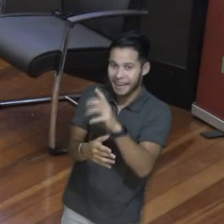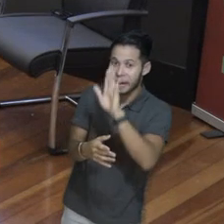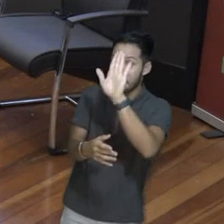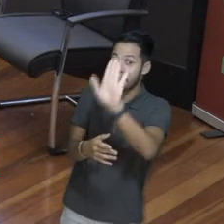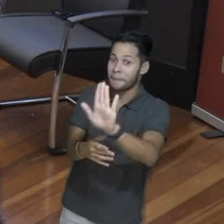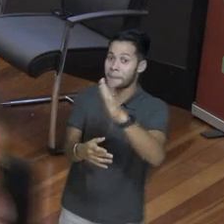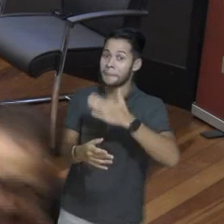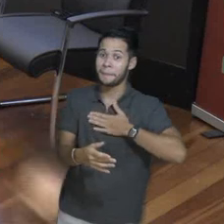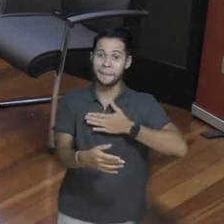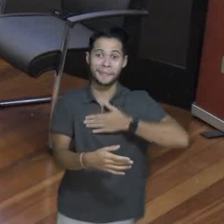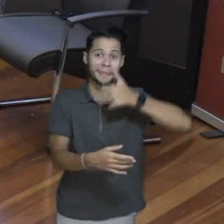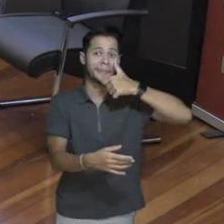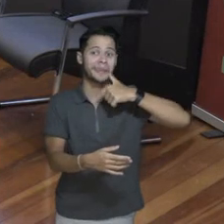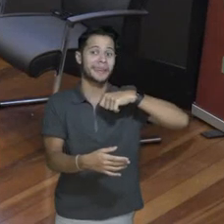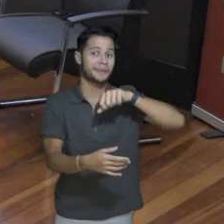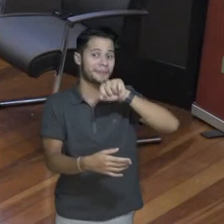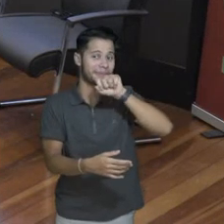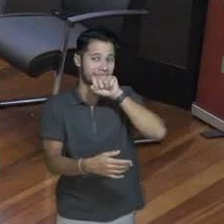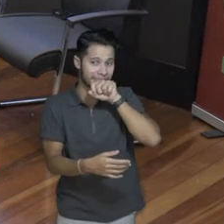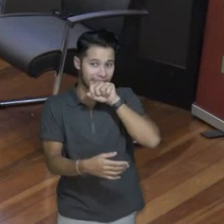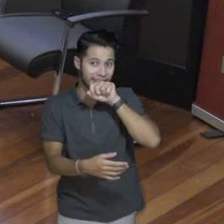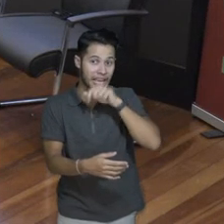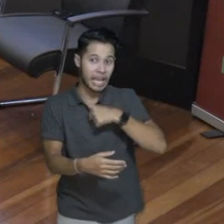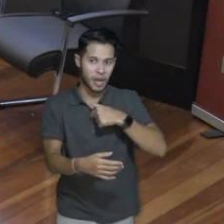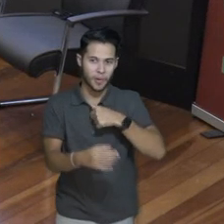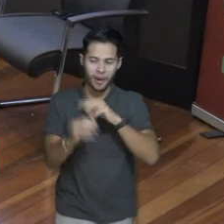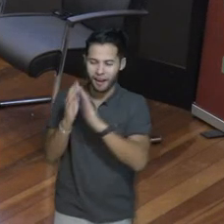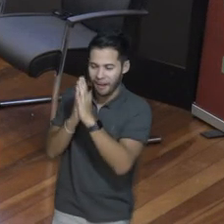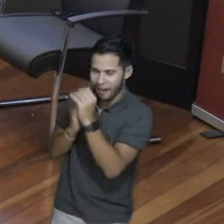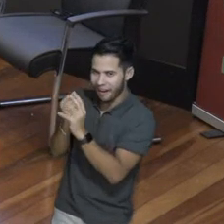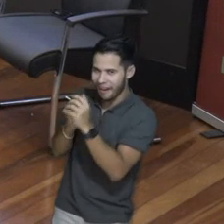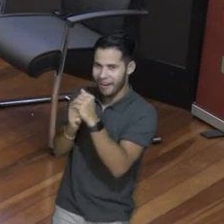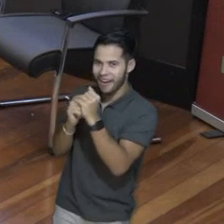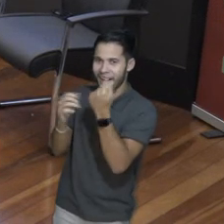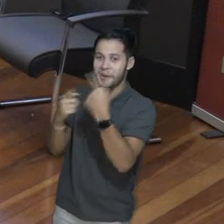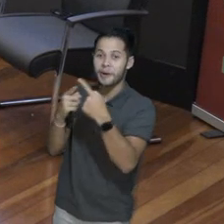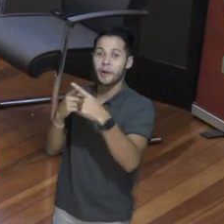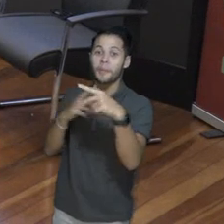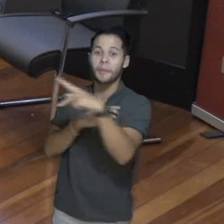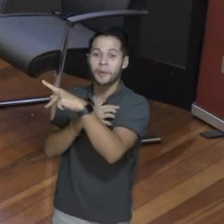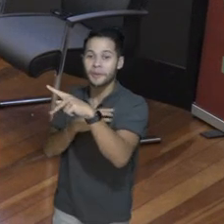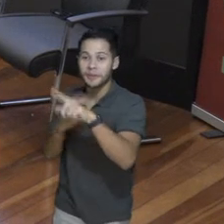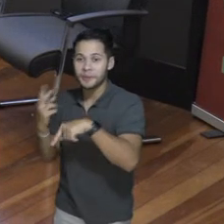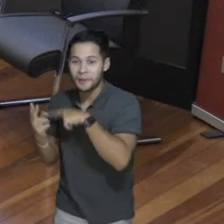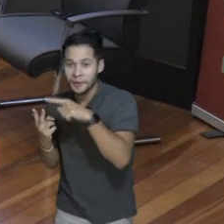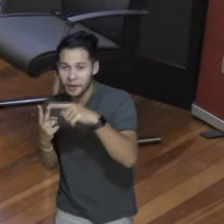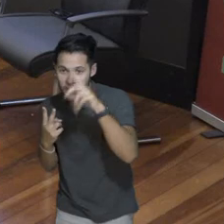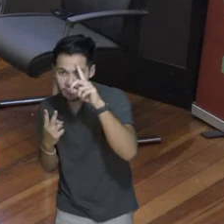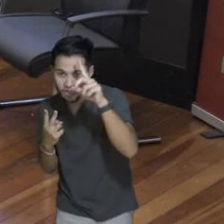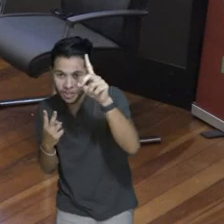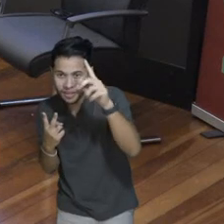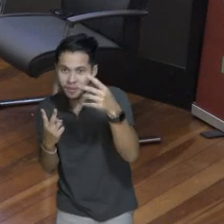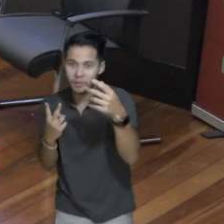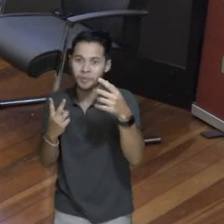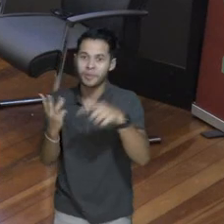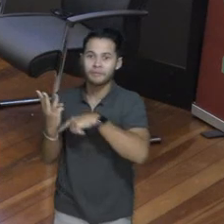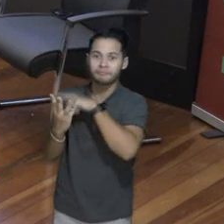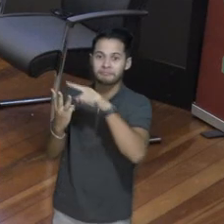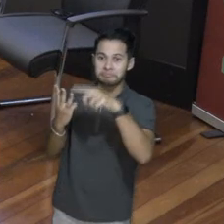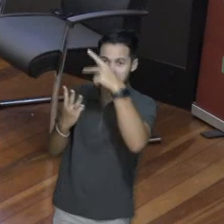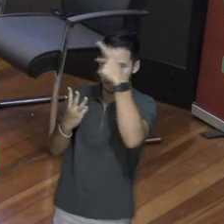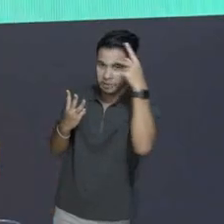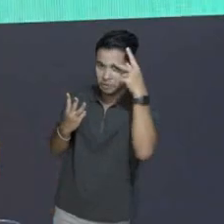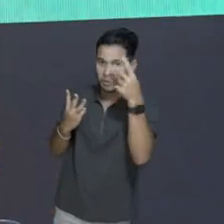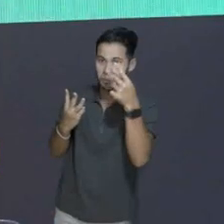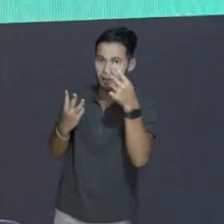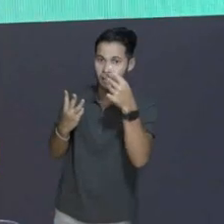da minha mãe eu aprontava era com professores diretores e os donos do colégio e